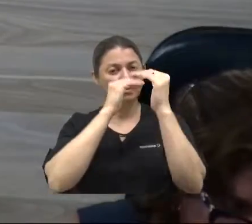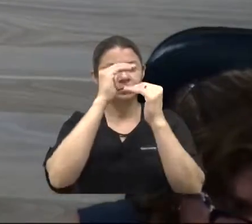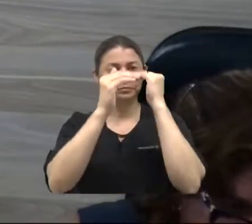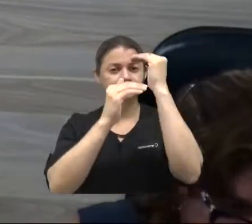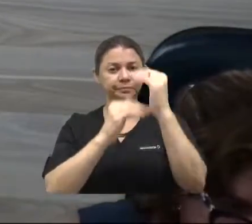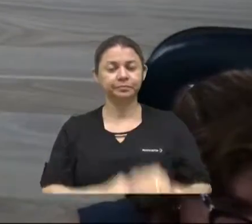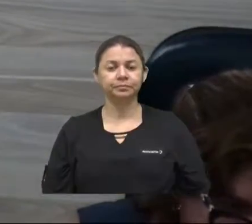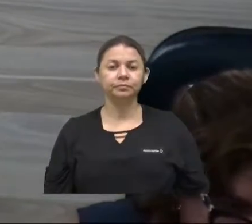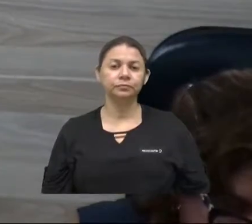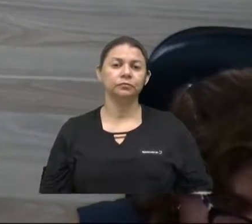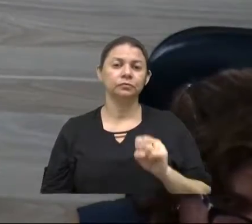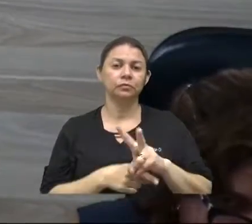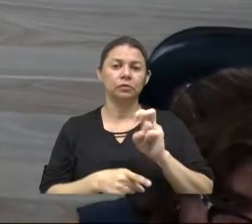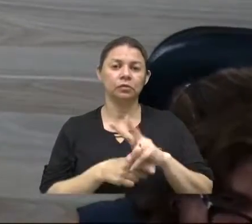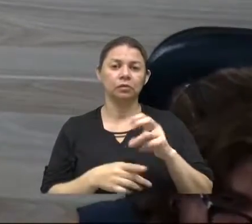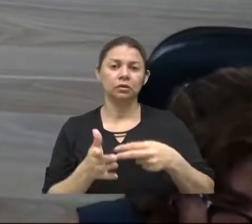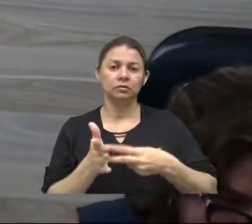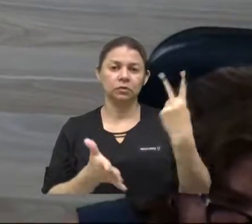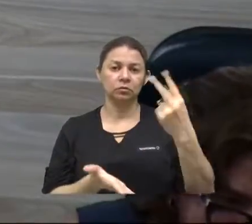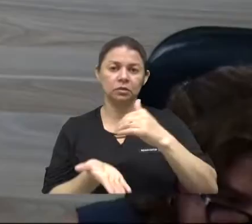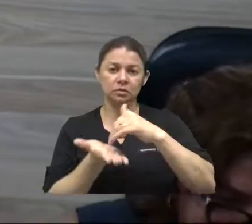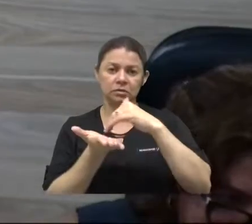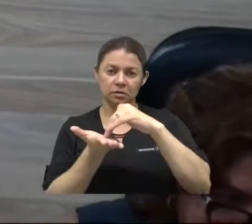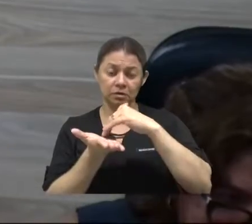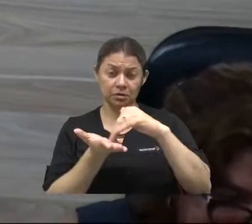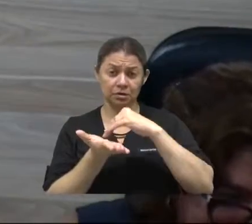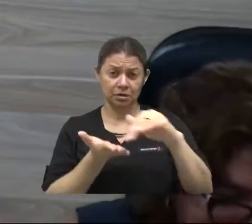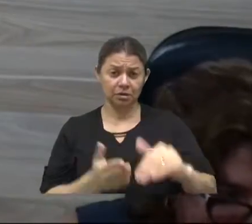segunda secretaria assumida por mim